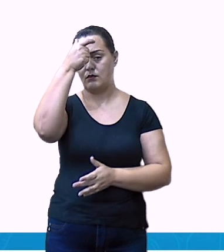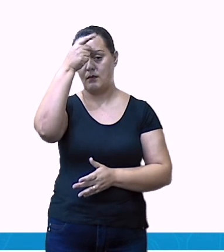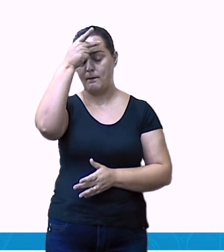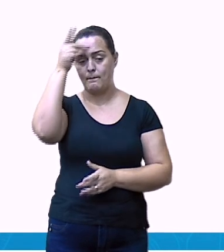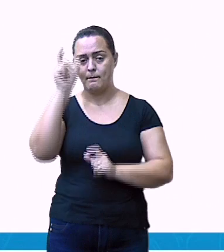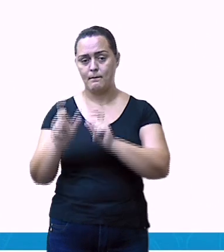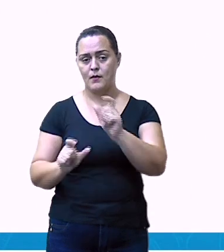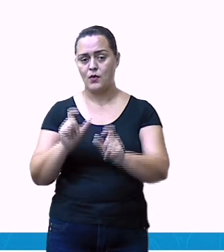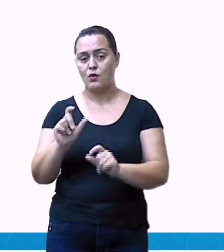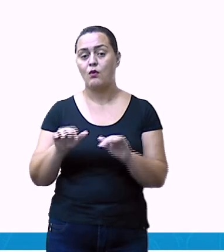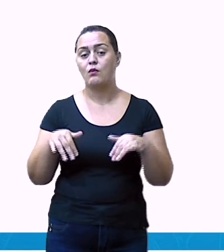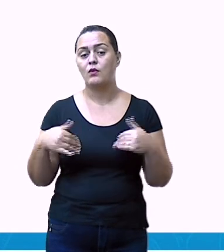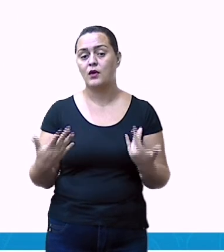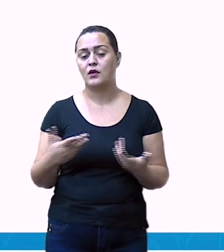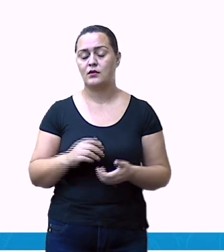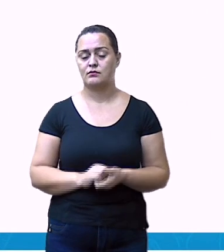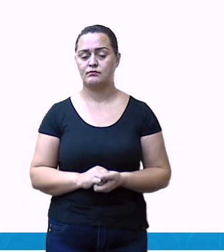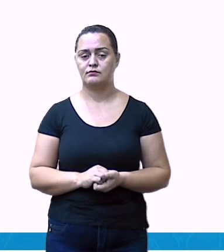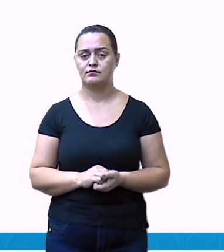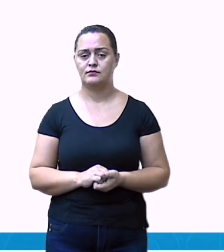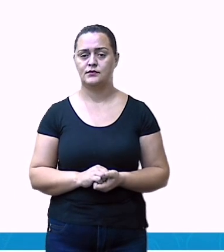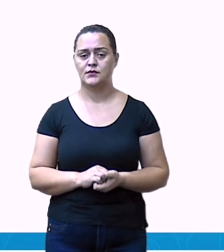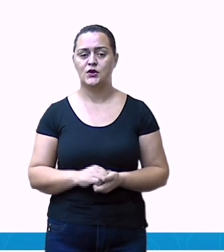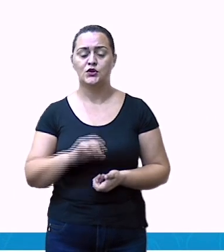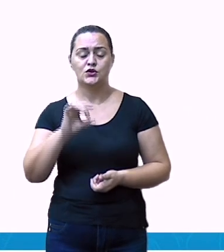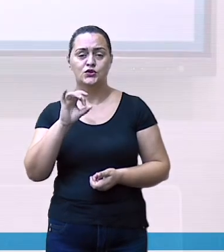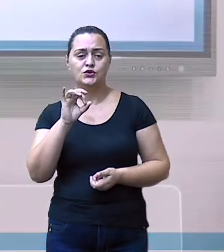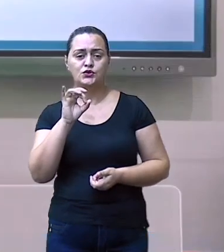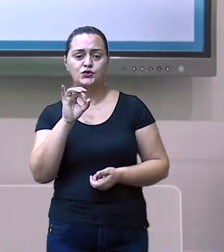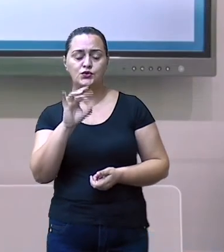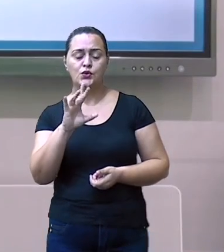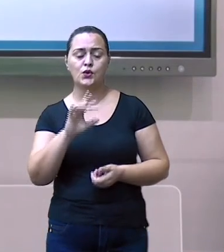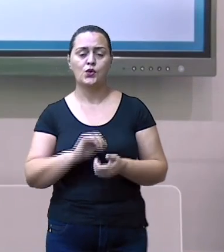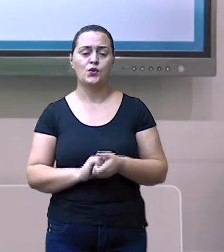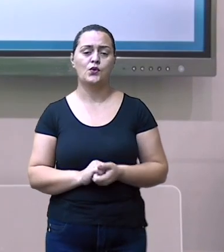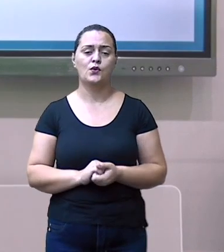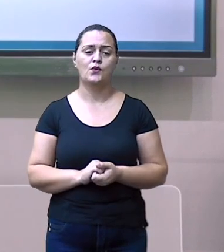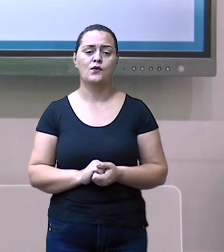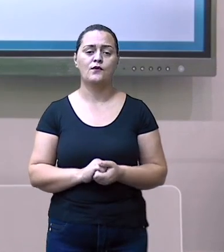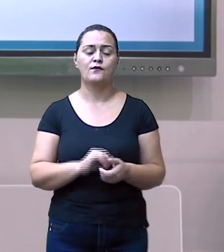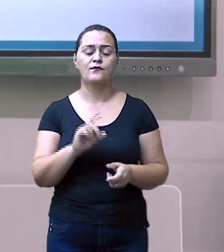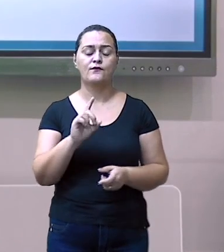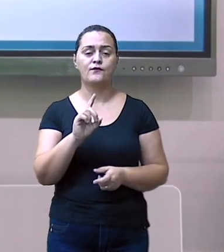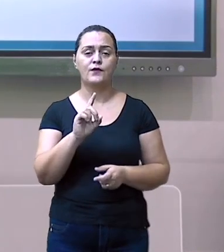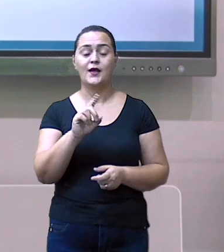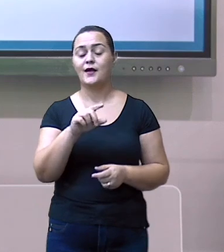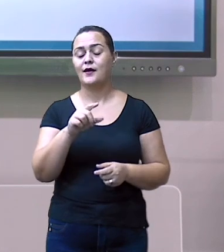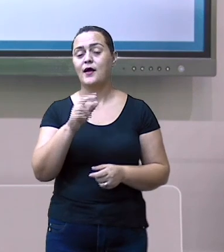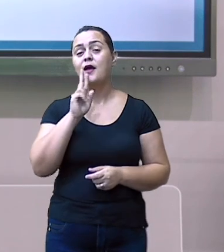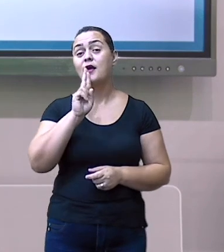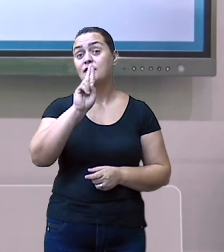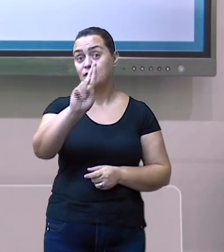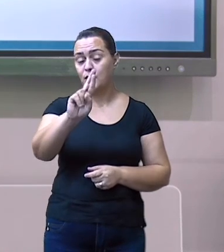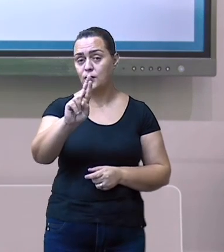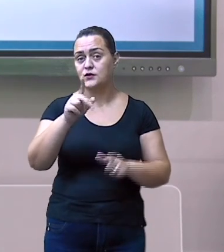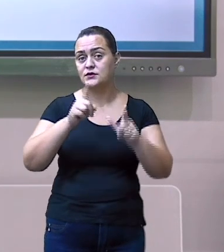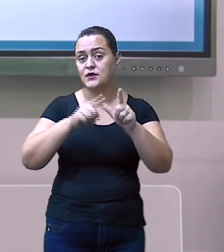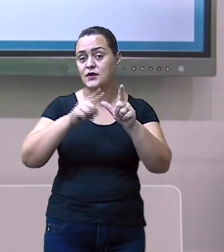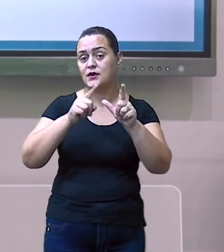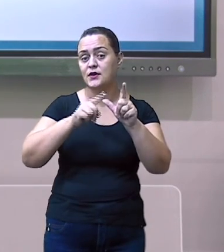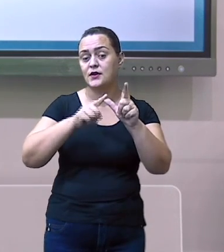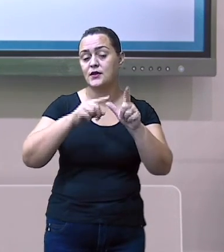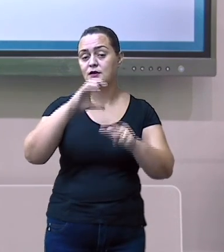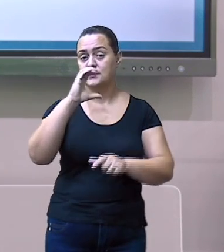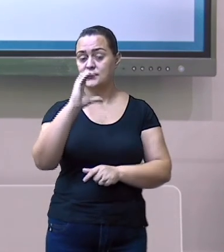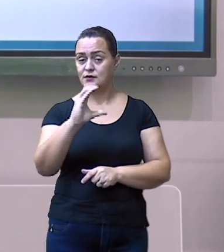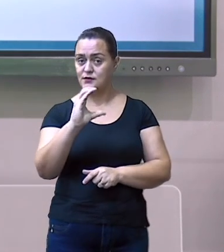única incorreta. Ele não representa apenas figuras geométricas. Ali ele vai representar o que está em volta dele, né? A natureza,